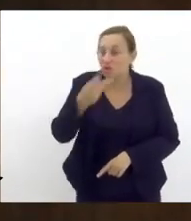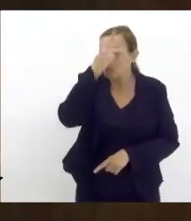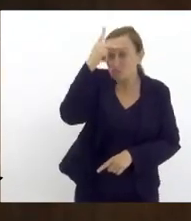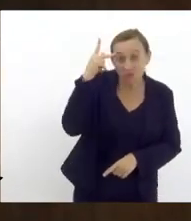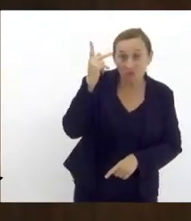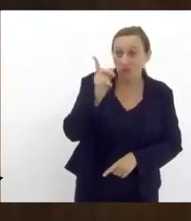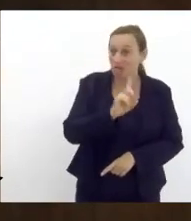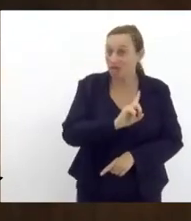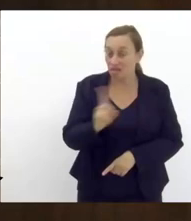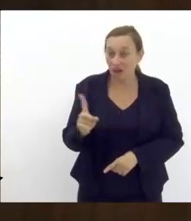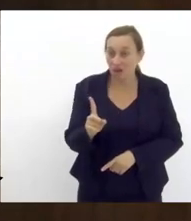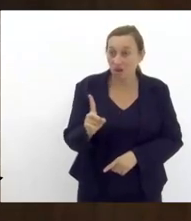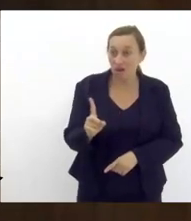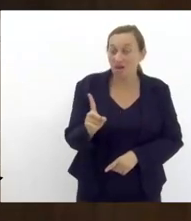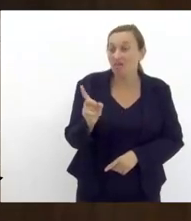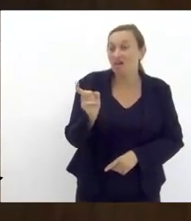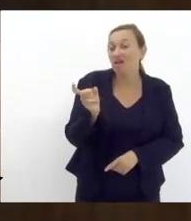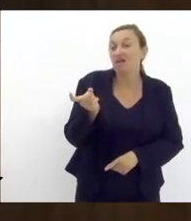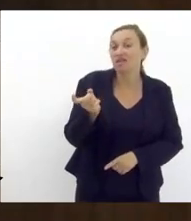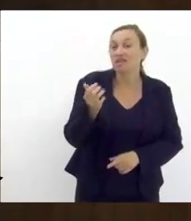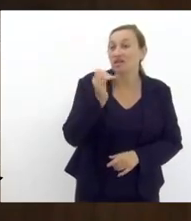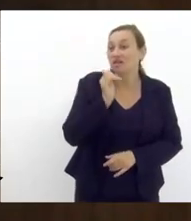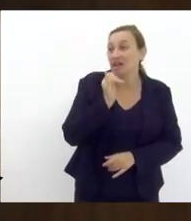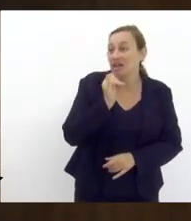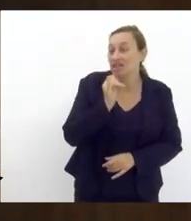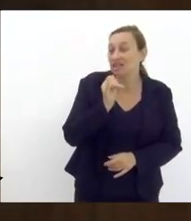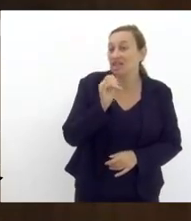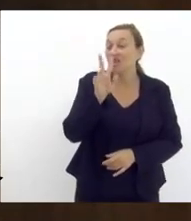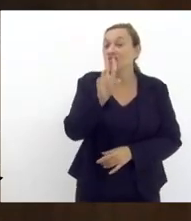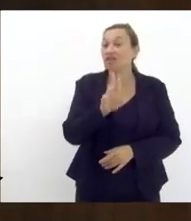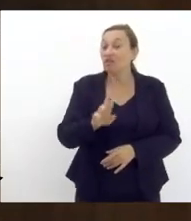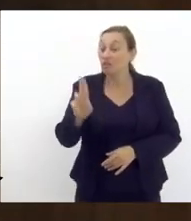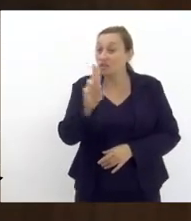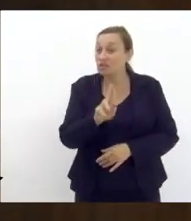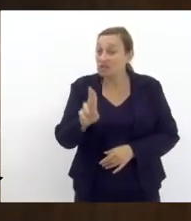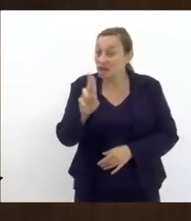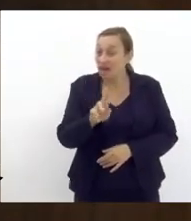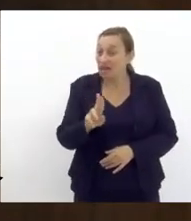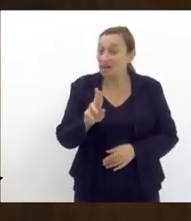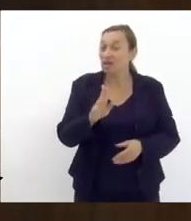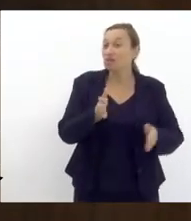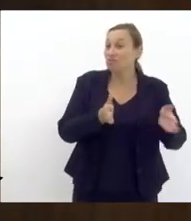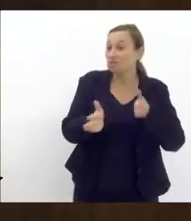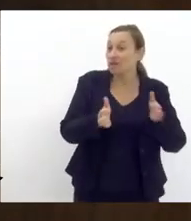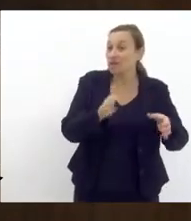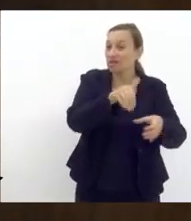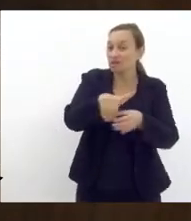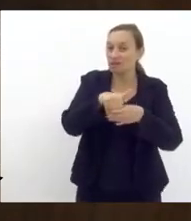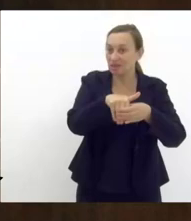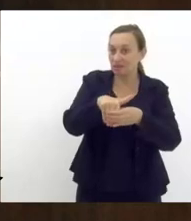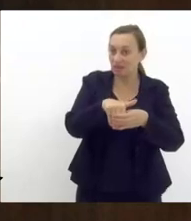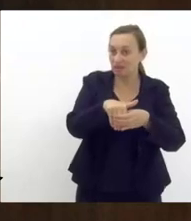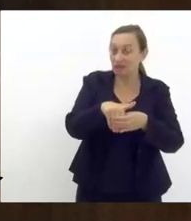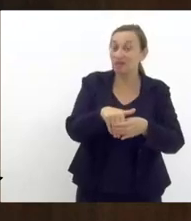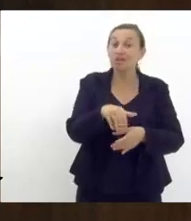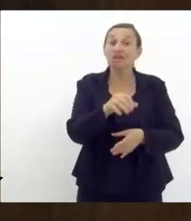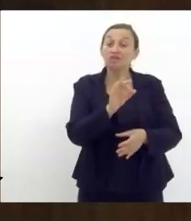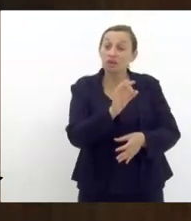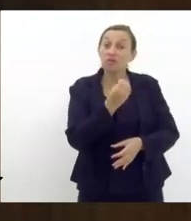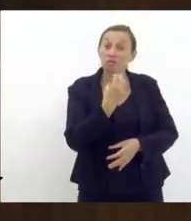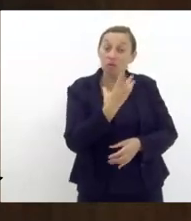pessoas Isso é uma narrativa que foi usada no período eleitoral que de certa maneira deu certo